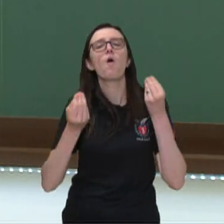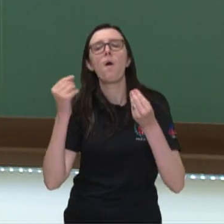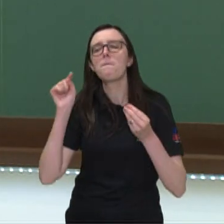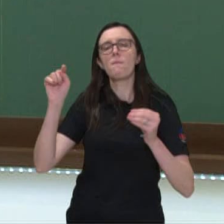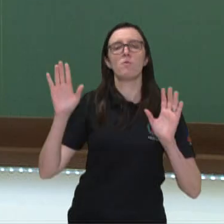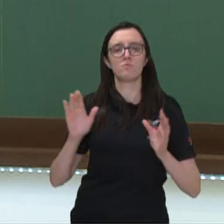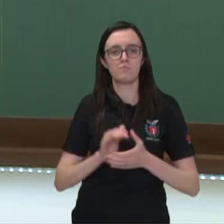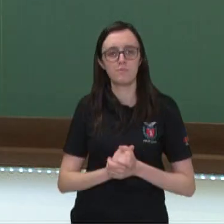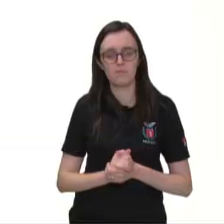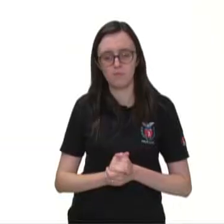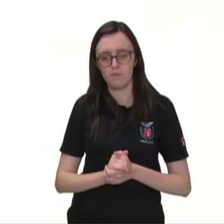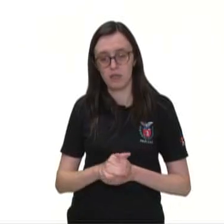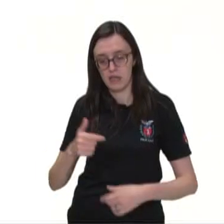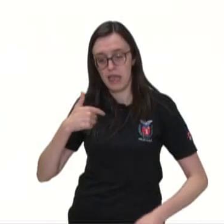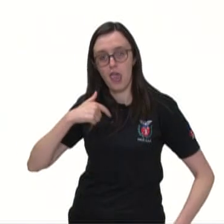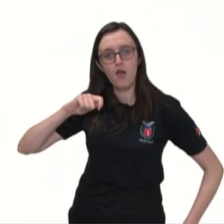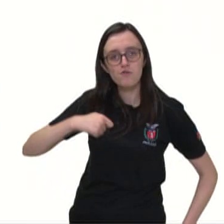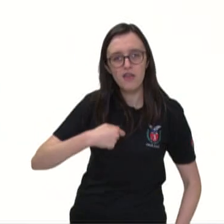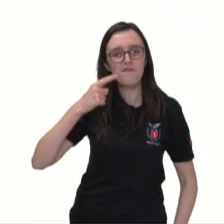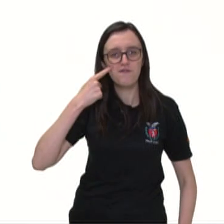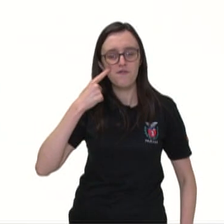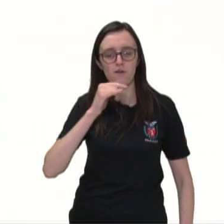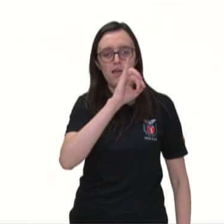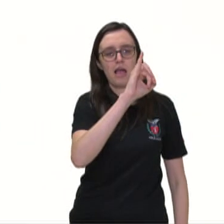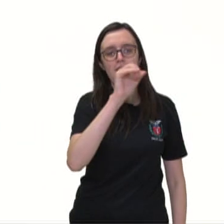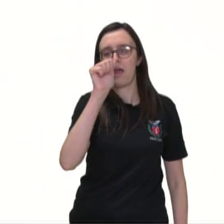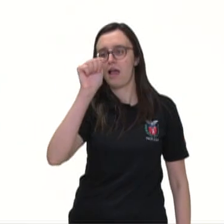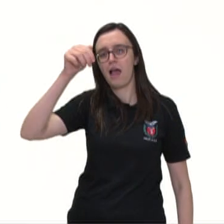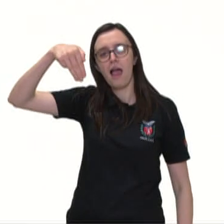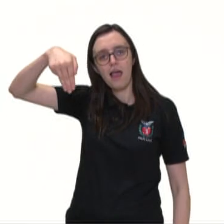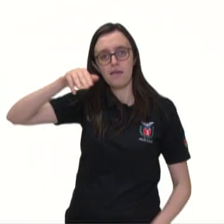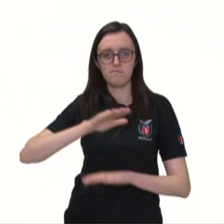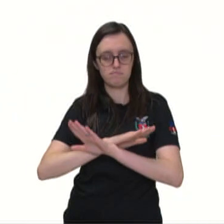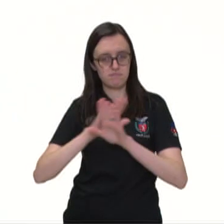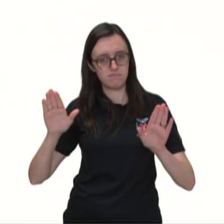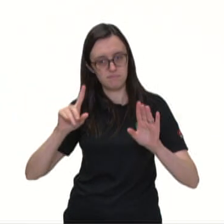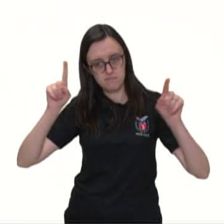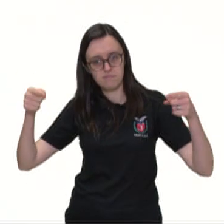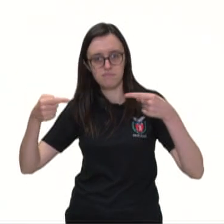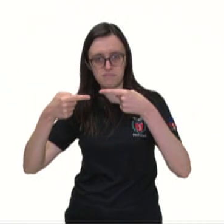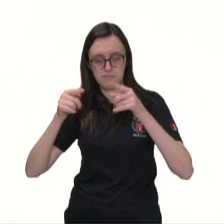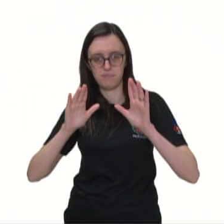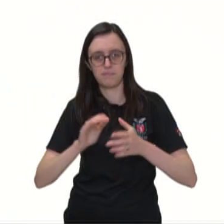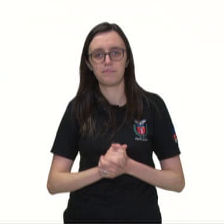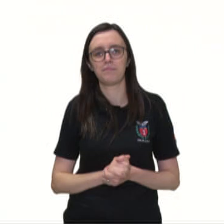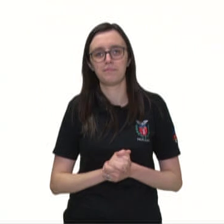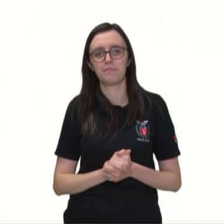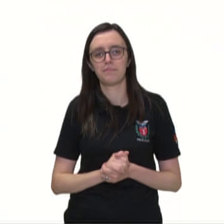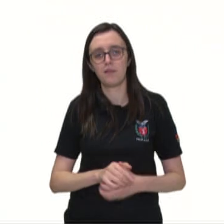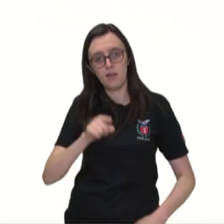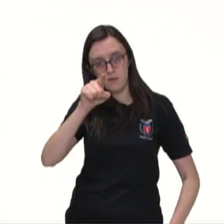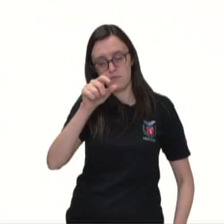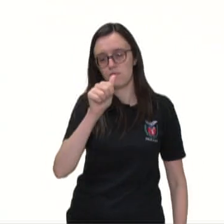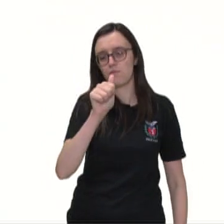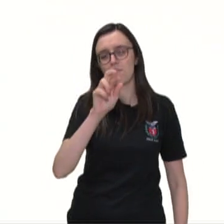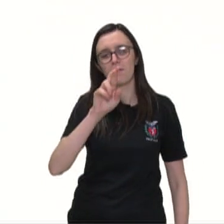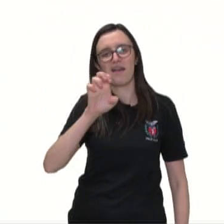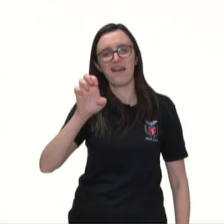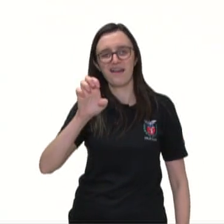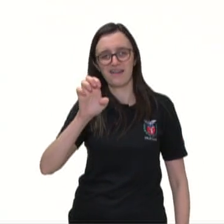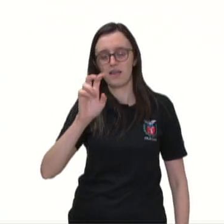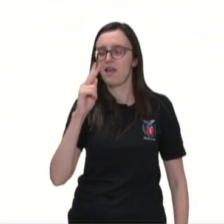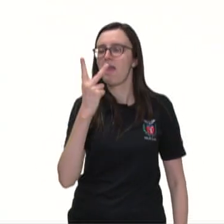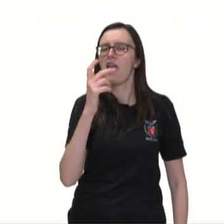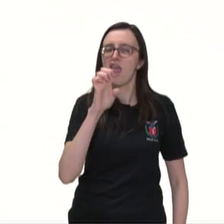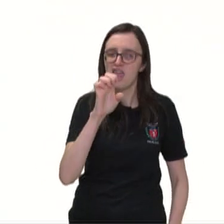I am. Então, o am é o verbo to be que eu vou usar com I. You are. O he,